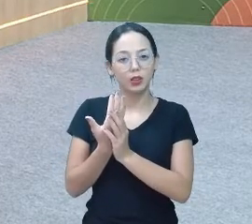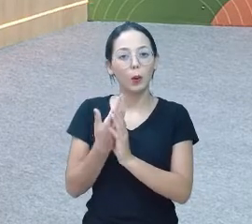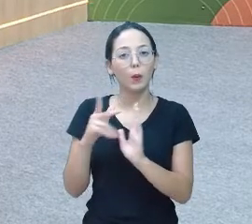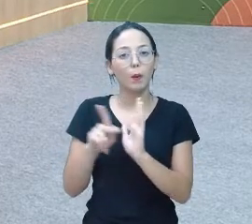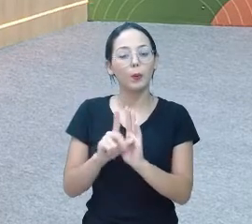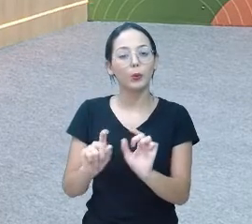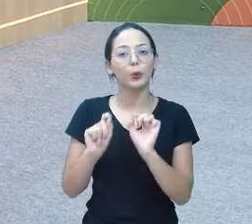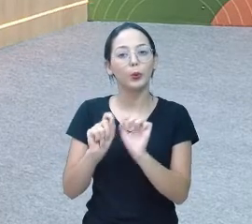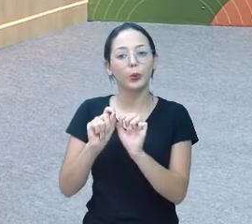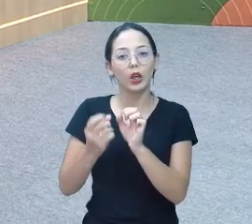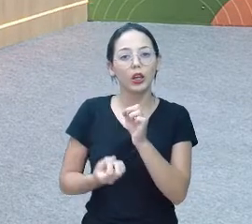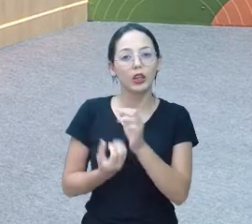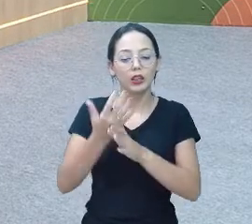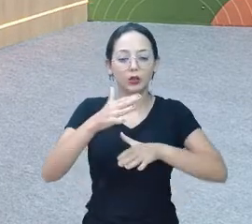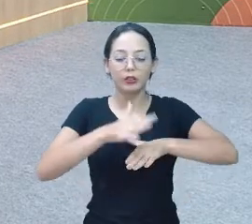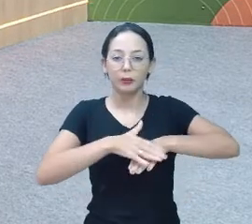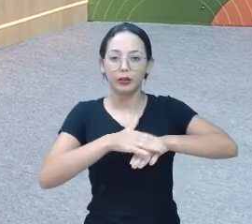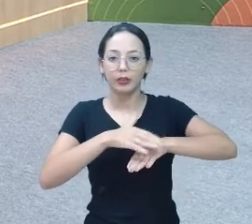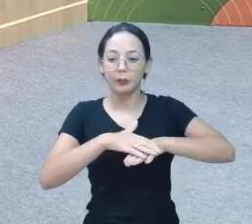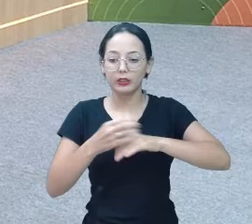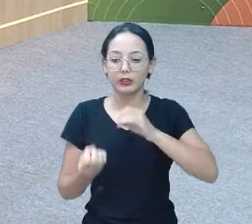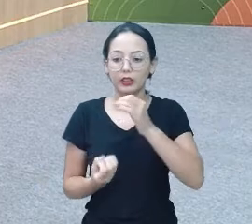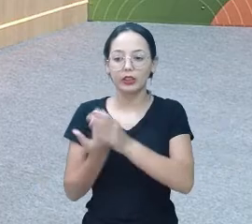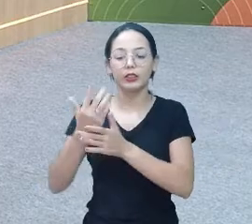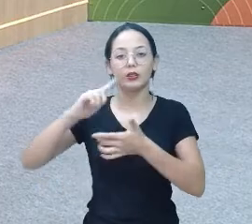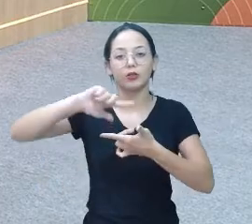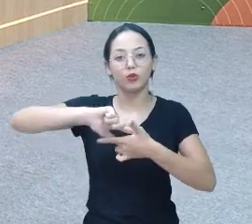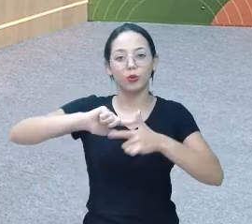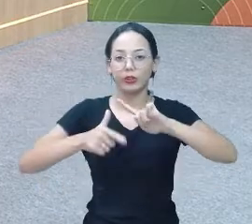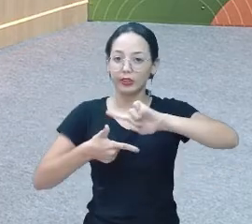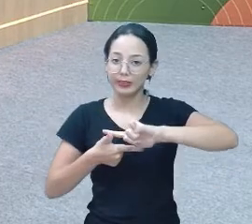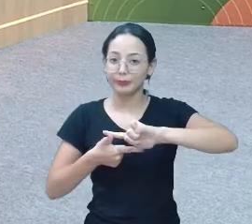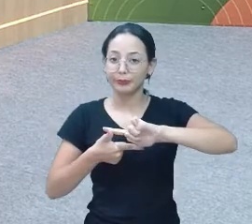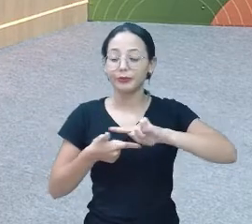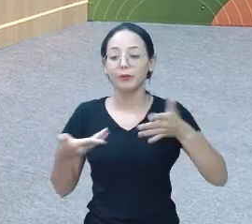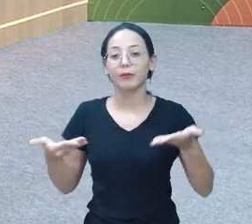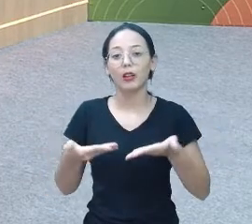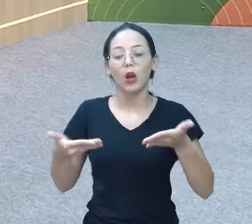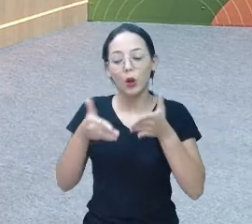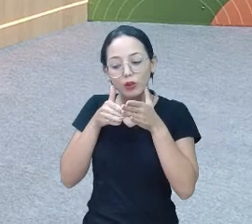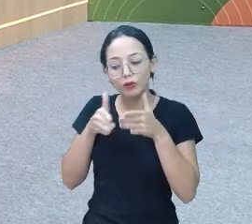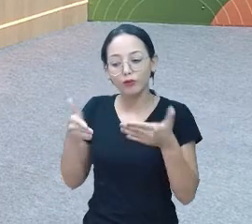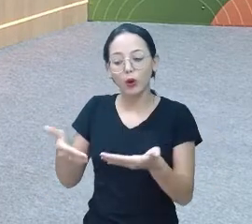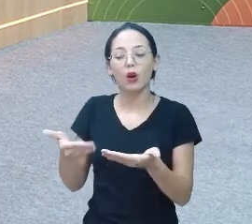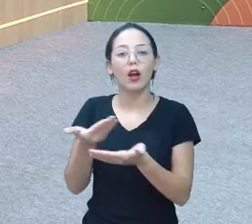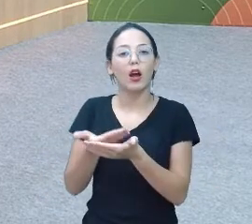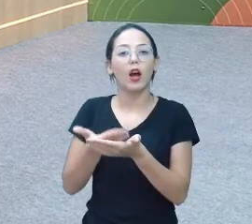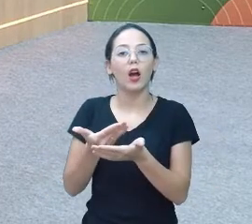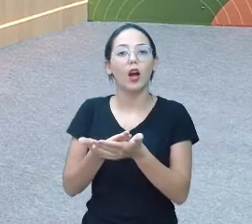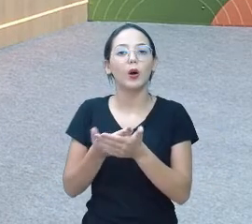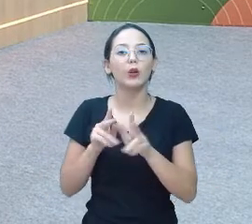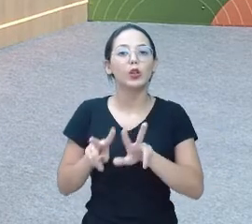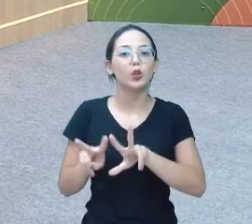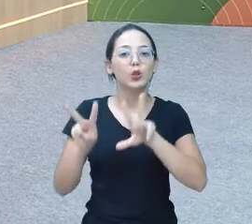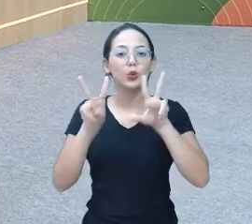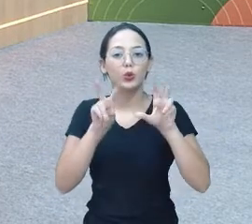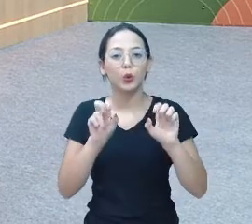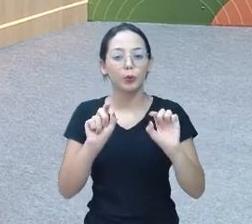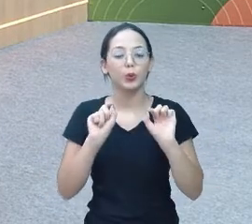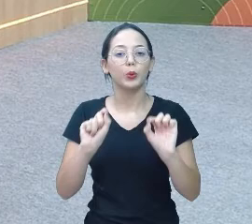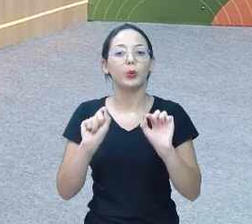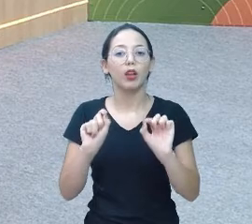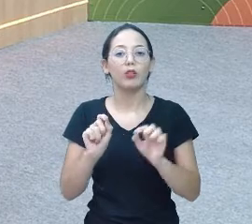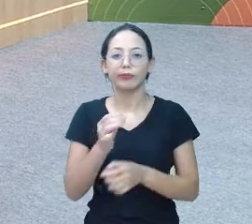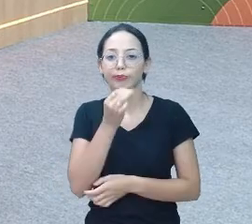na invenção da matemática e invenção da geometria. A gente vai focar na aula de hoje um pouco mais na questão de